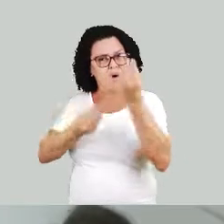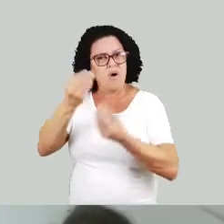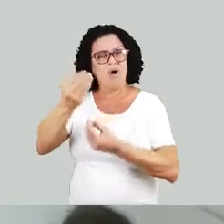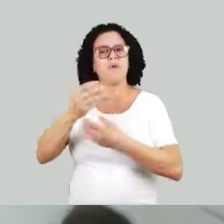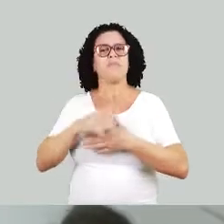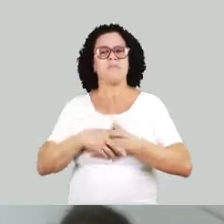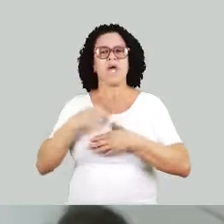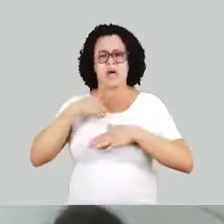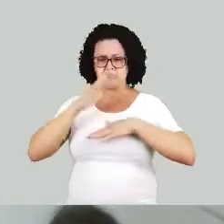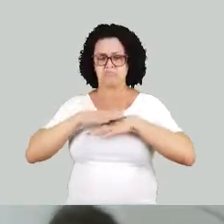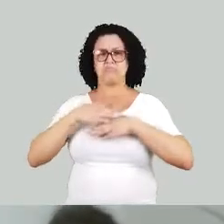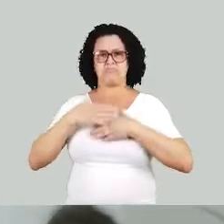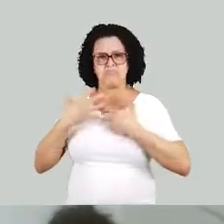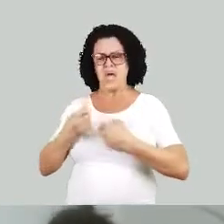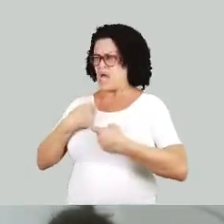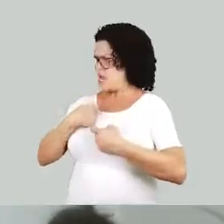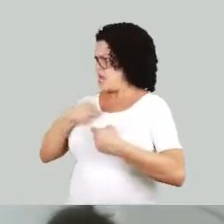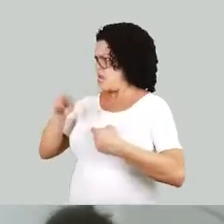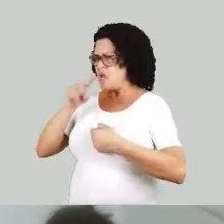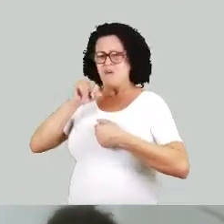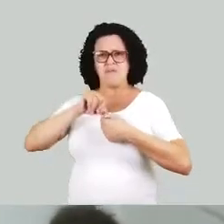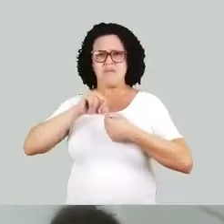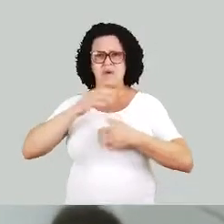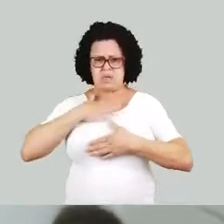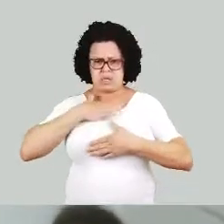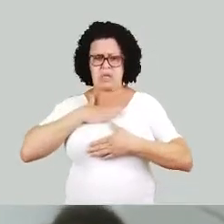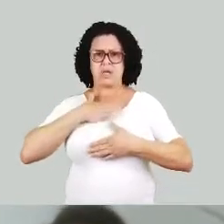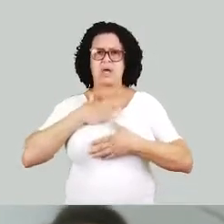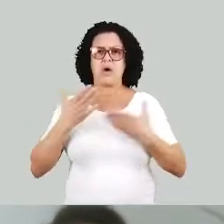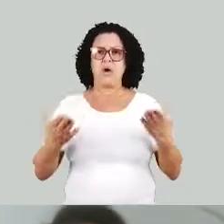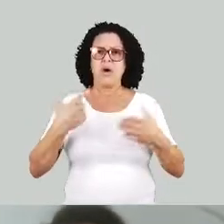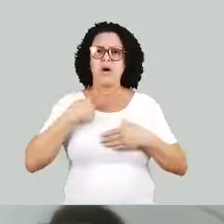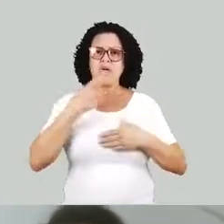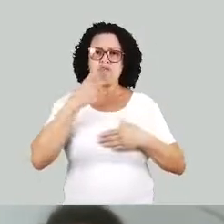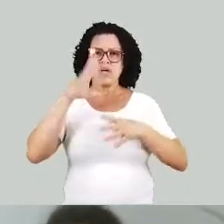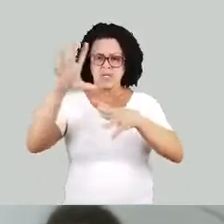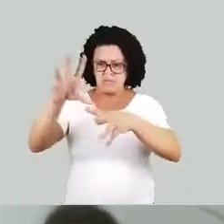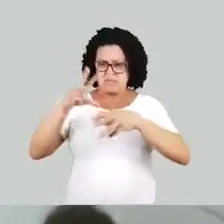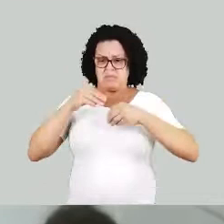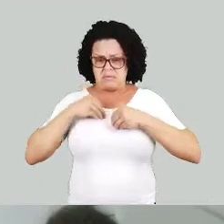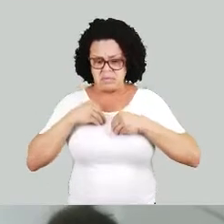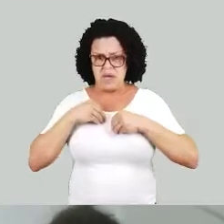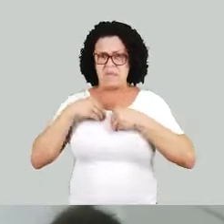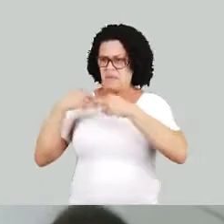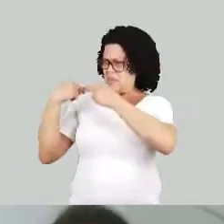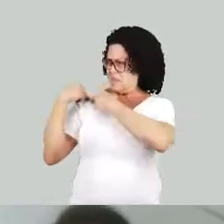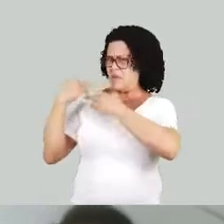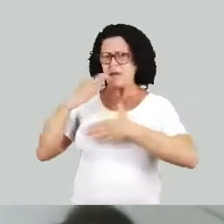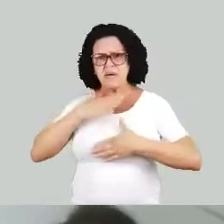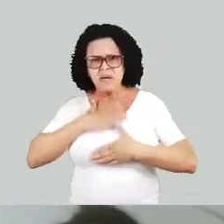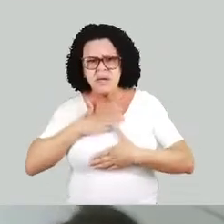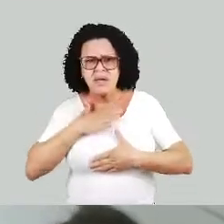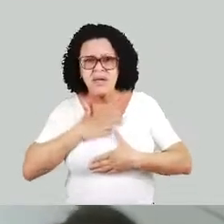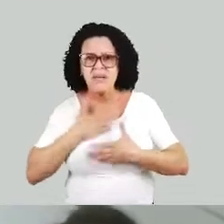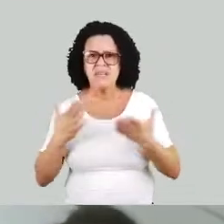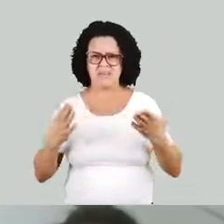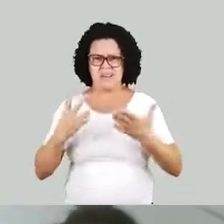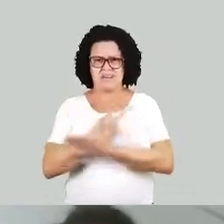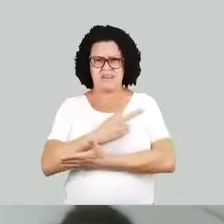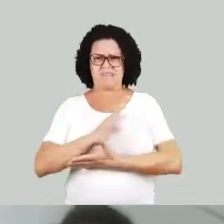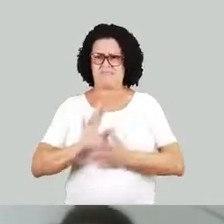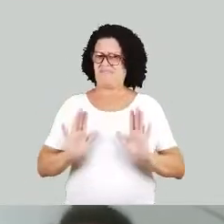Sem assumir aquele nosso erro. Quando a gente toma para si a responsabilidade daquilo que